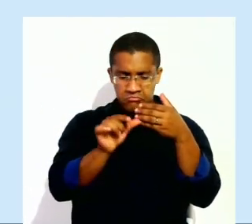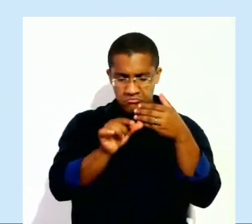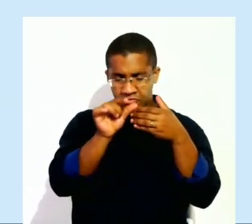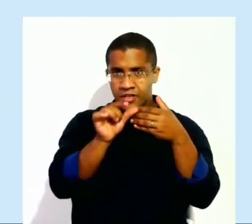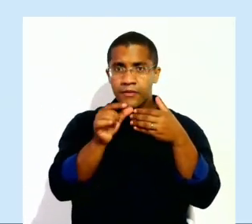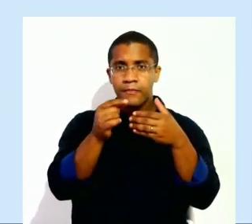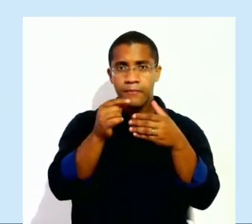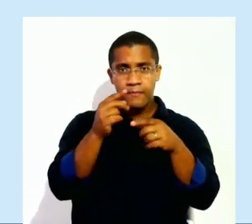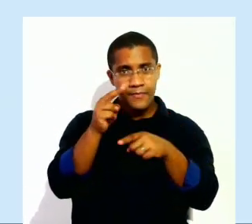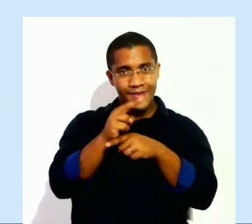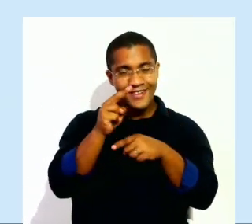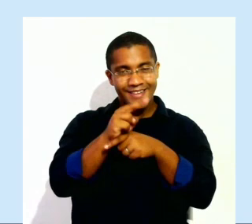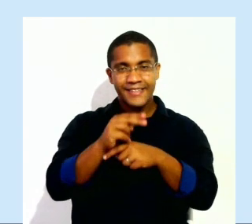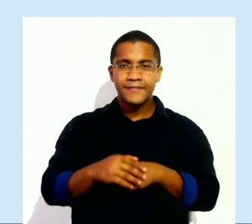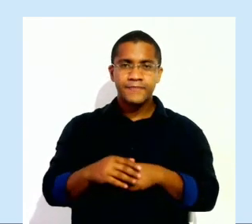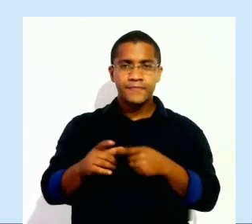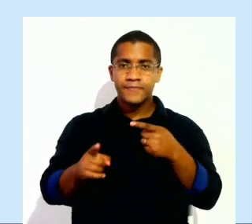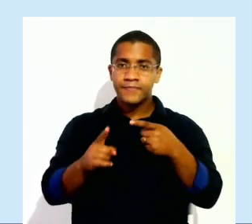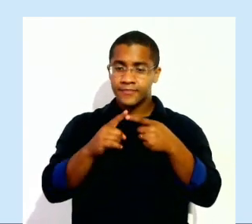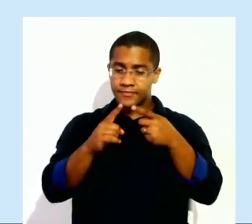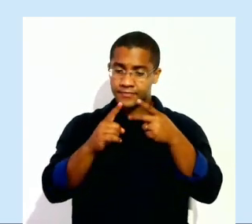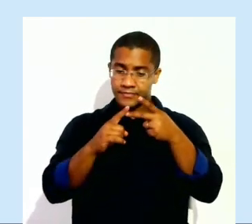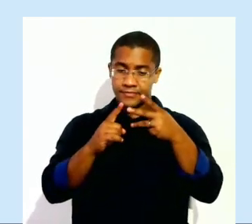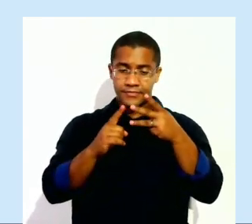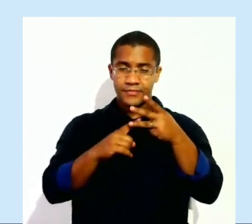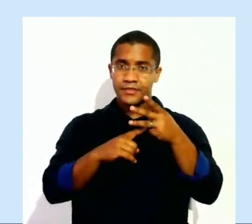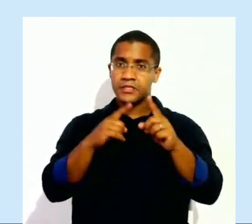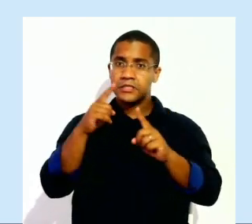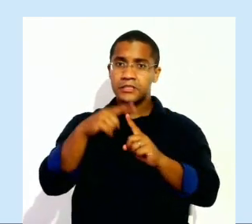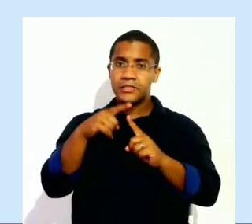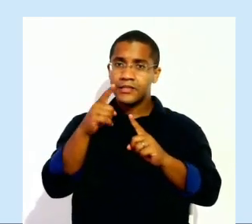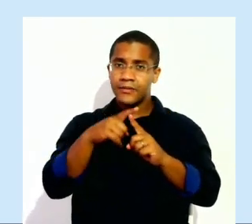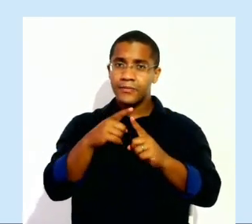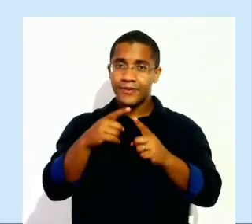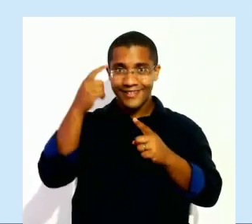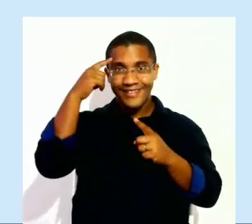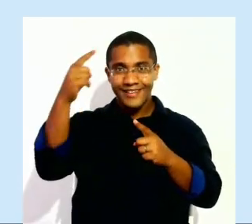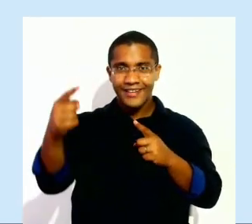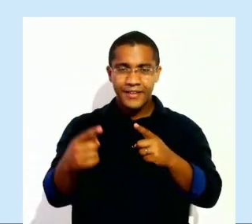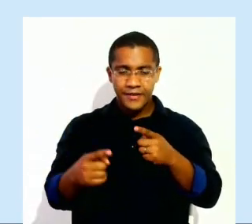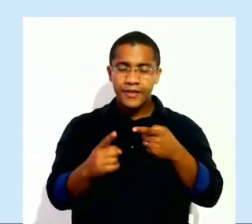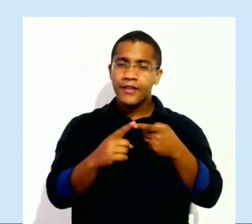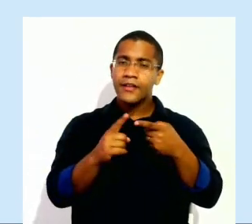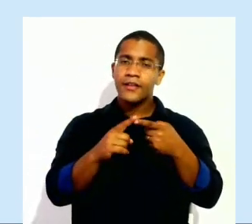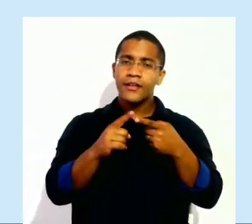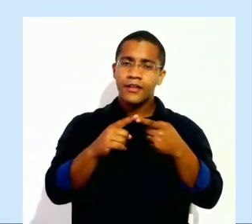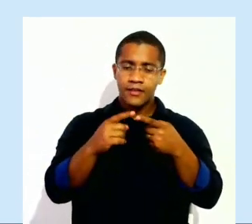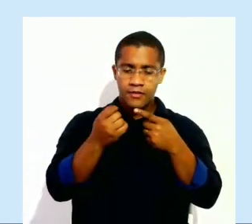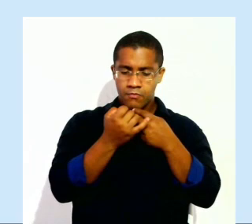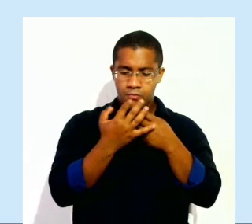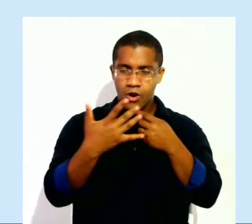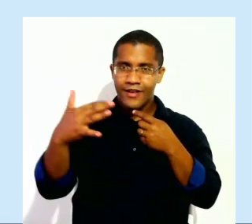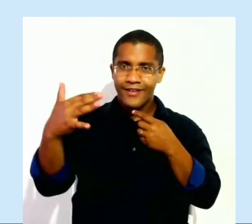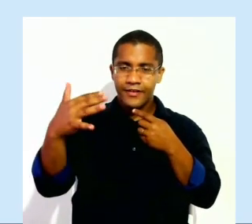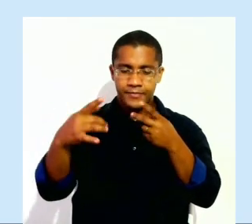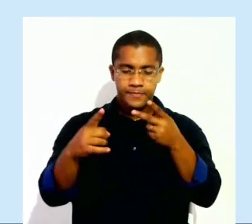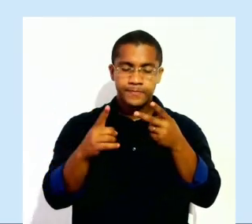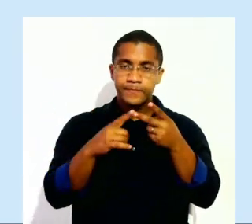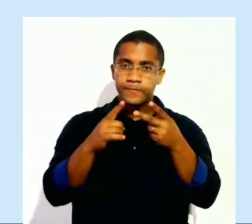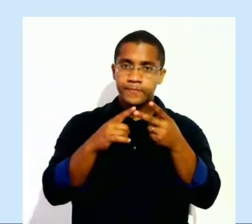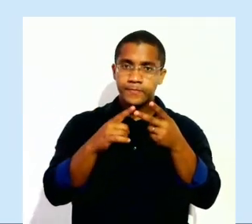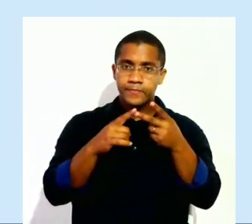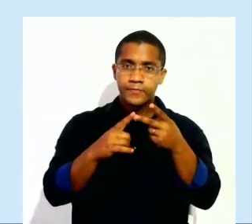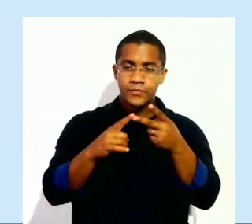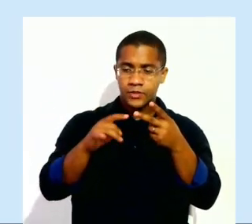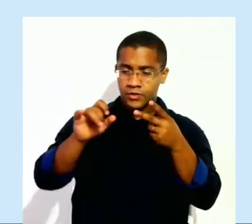os exemplos dos 3 tipos de condução de calor. Que eu tenho a questão da propagação, né? Eu